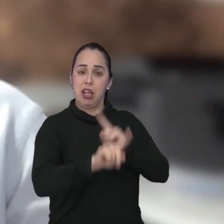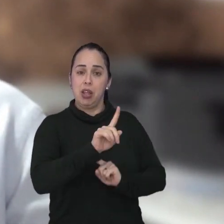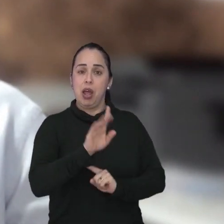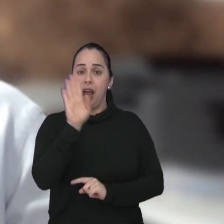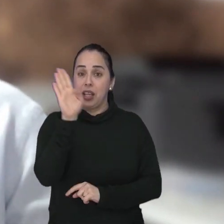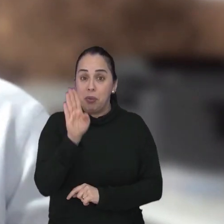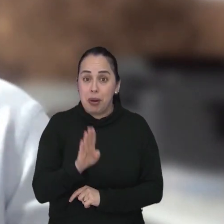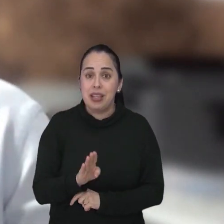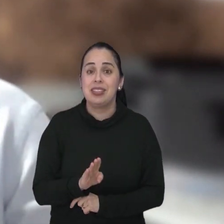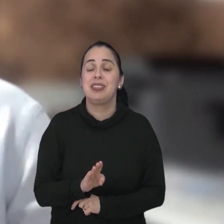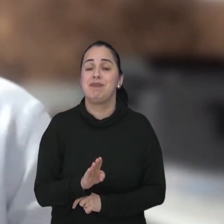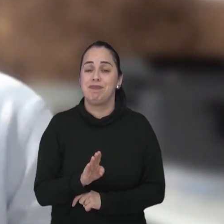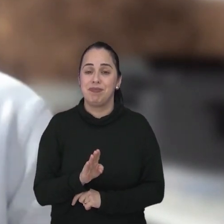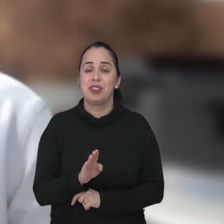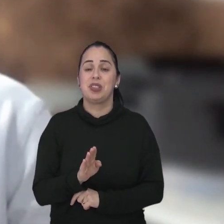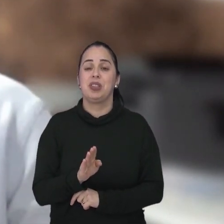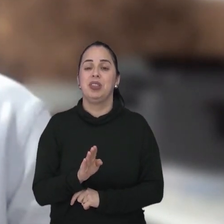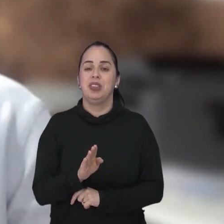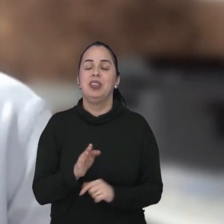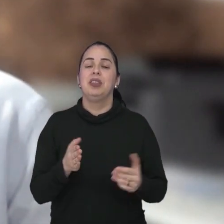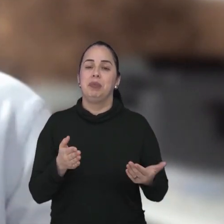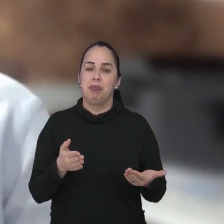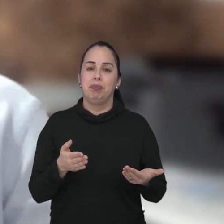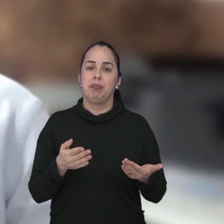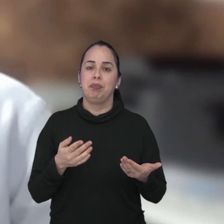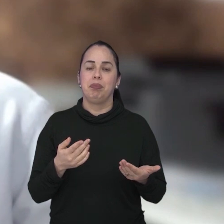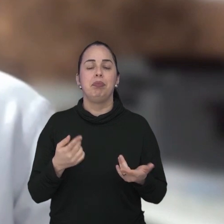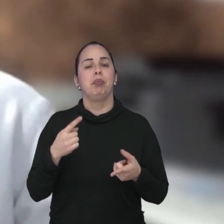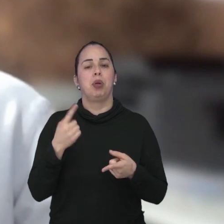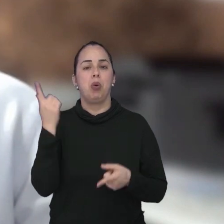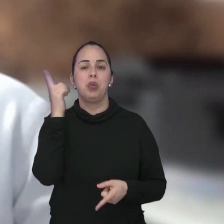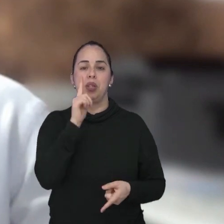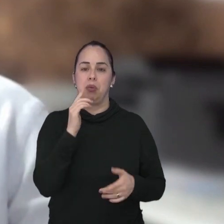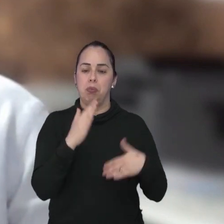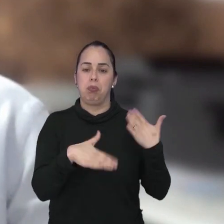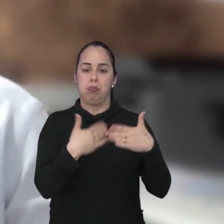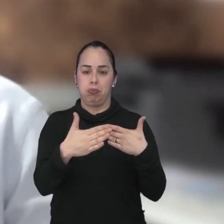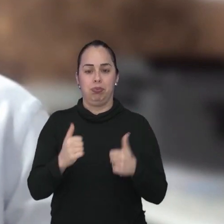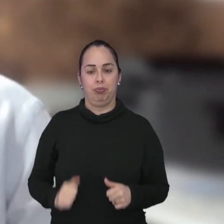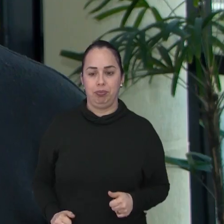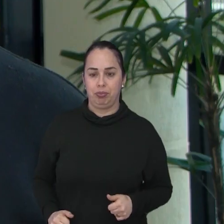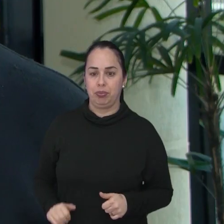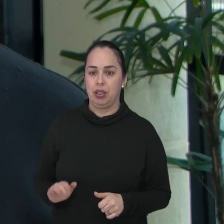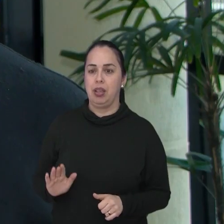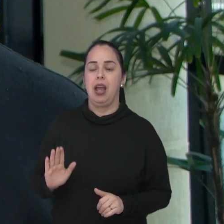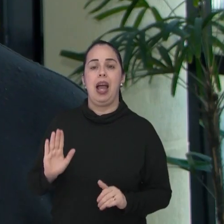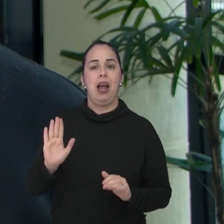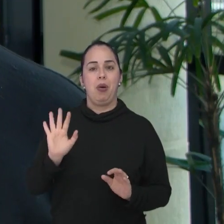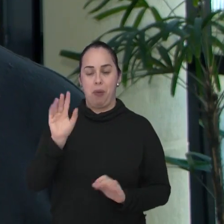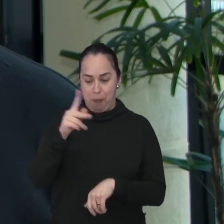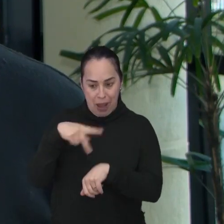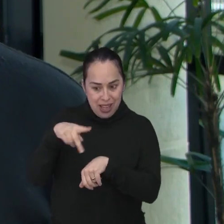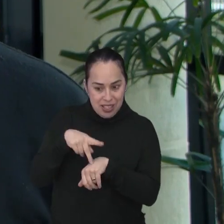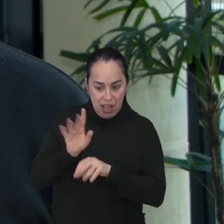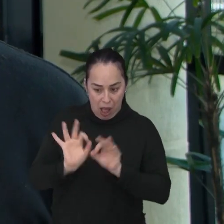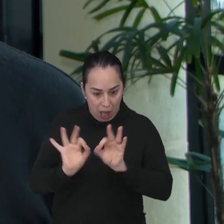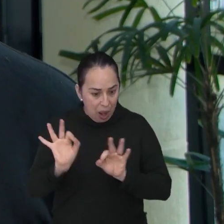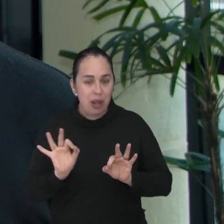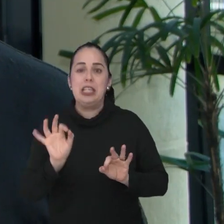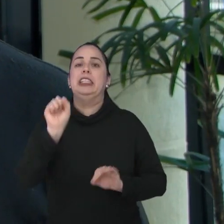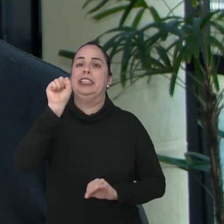Brasil, sem o qual a gente não poderia sequer discutir questões de desenvolvimento de longo prazo. Arrumou-se a casa? Sim.